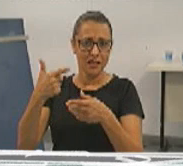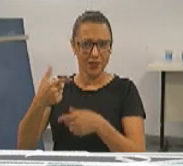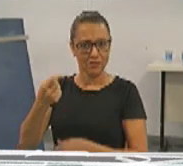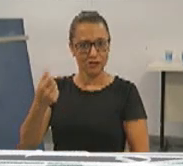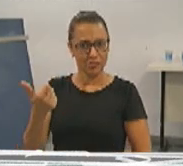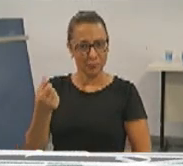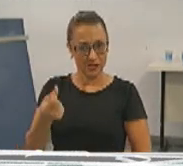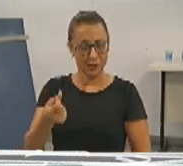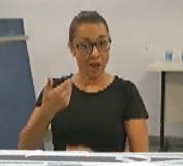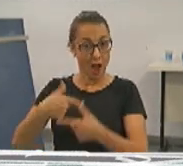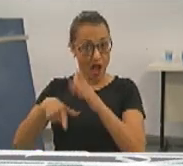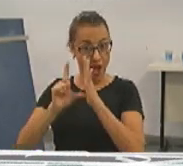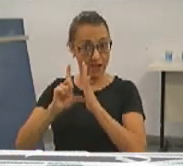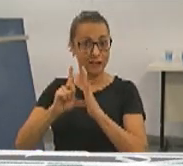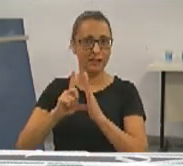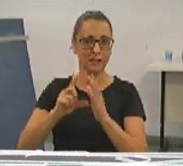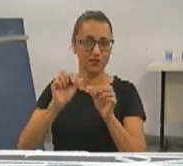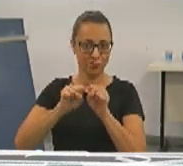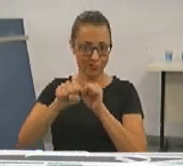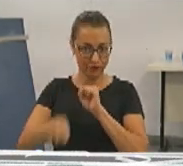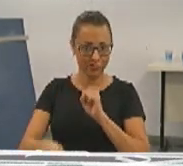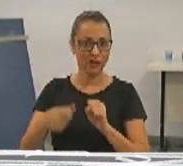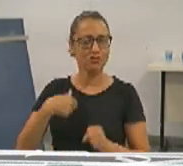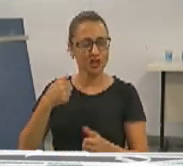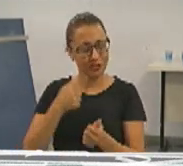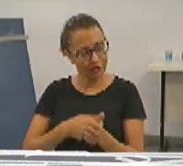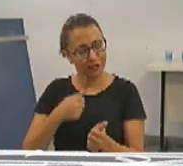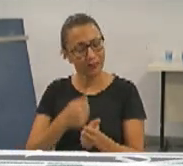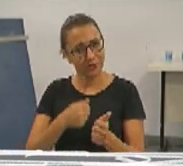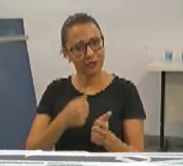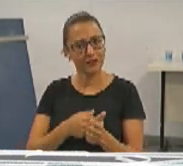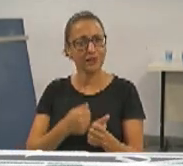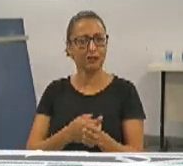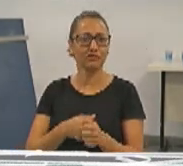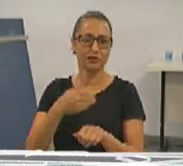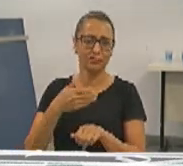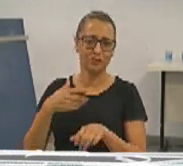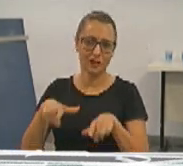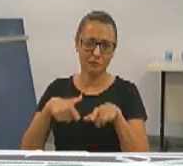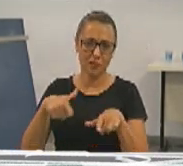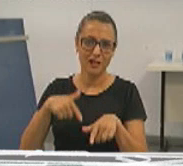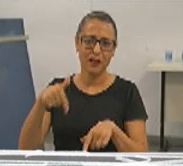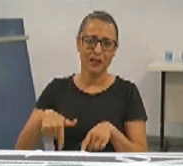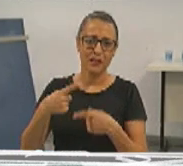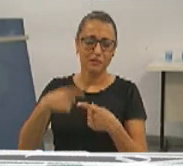mesmo de me formar, eu já estava tentando me dedicar, sabendo da importância do HU para a nossa região.